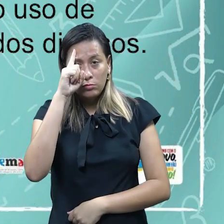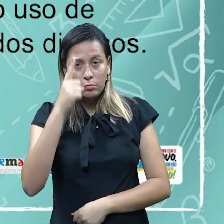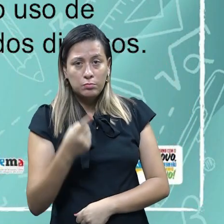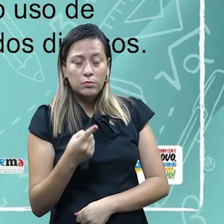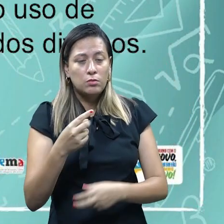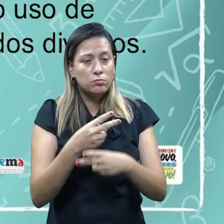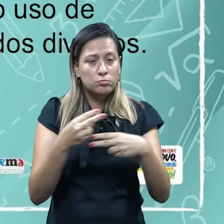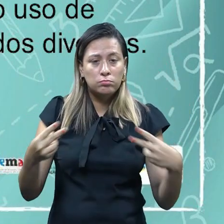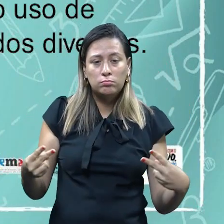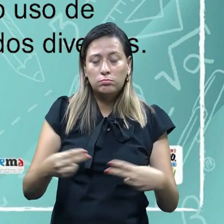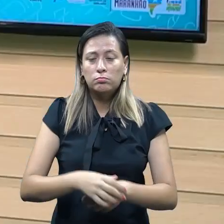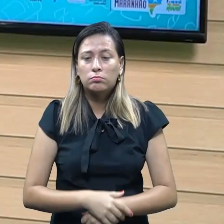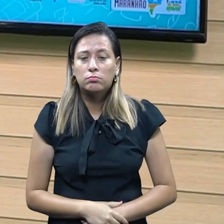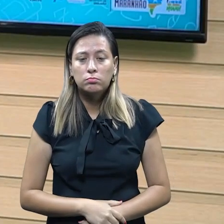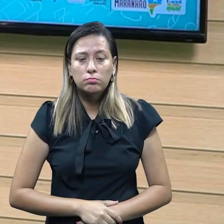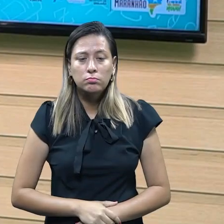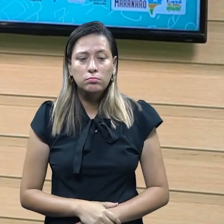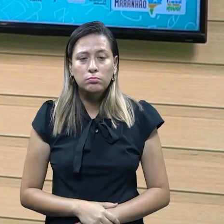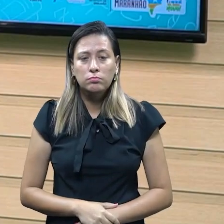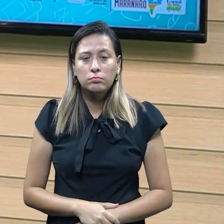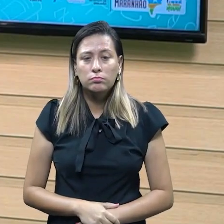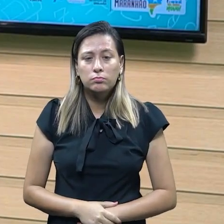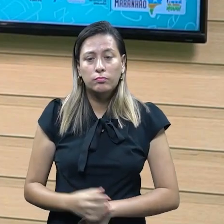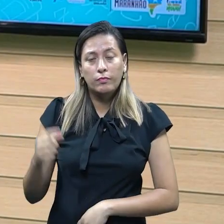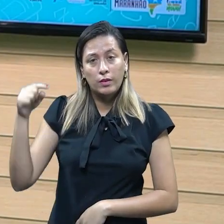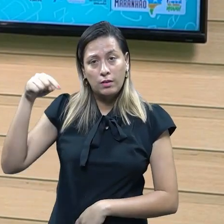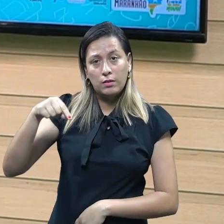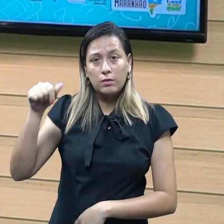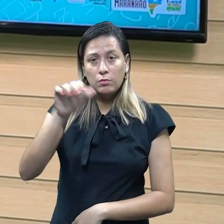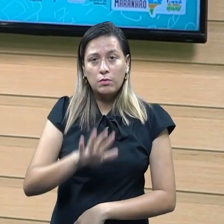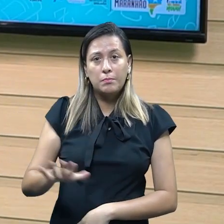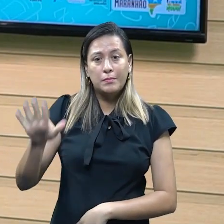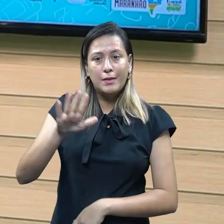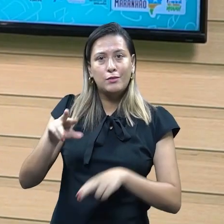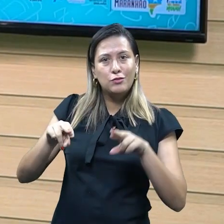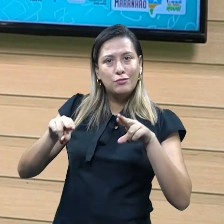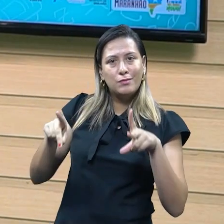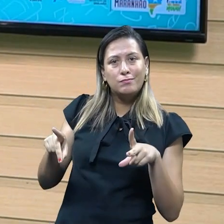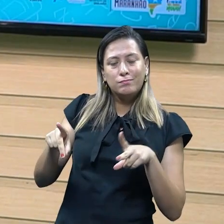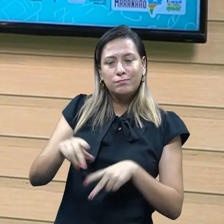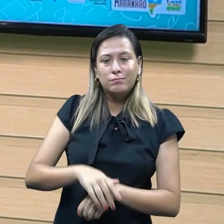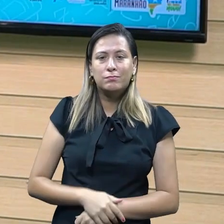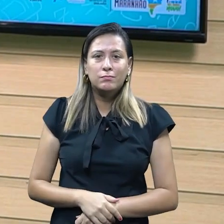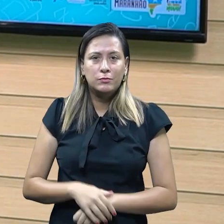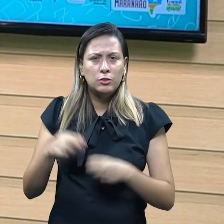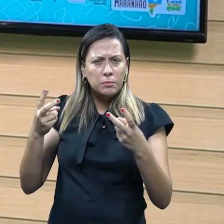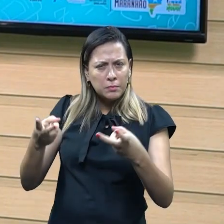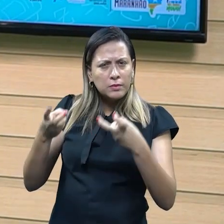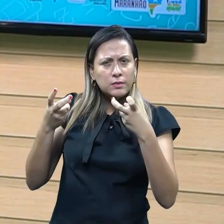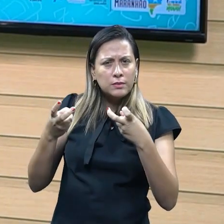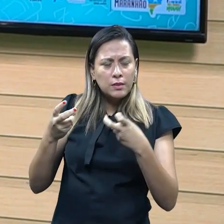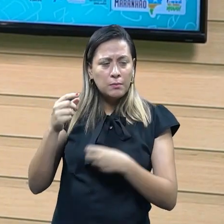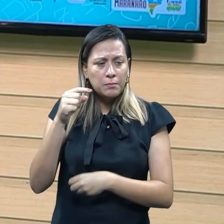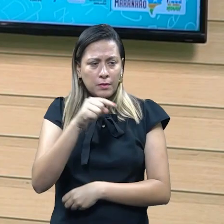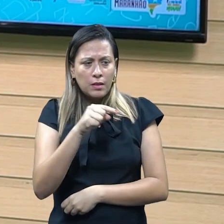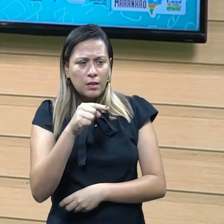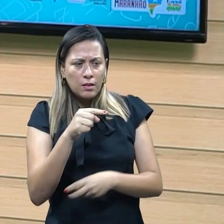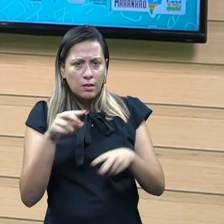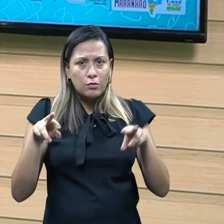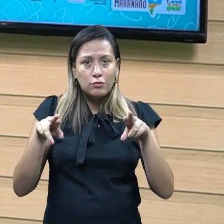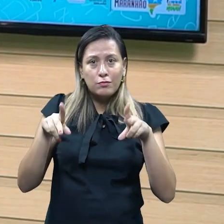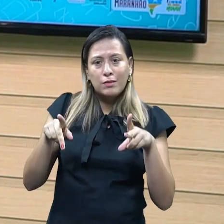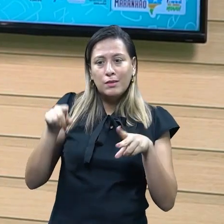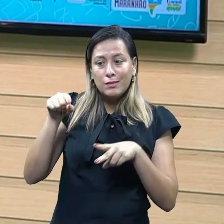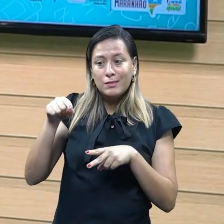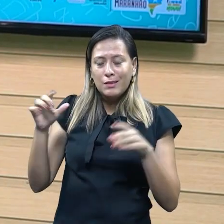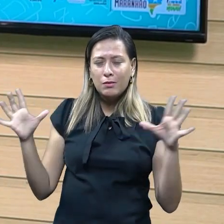comandos diversos. Aqui nós temos em um outro ambiente, como vocês podem reparar, diferente da primeira tela, essa telinha